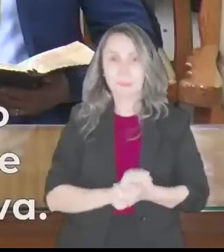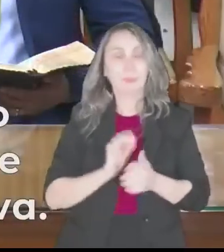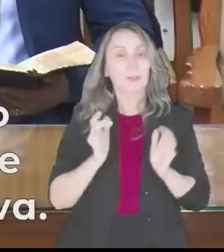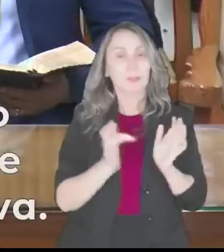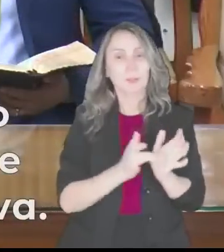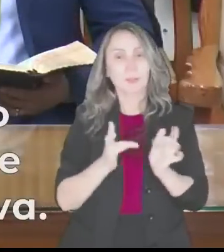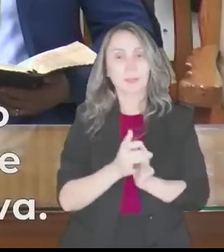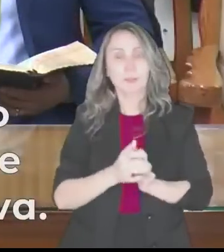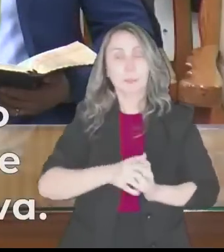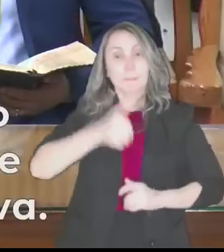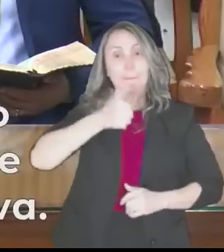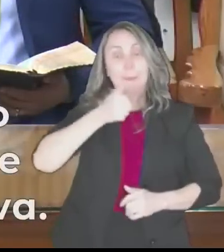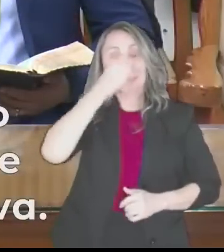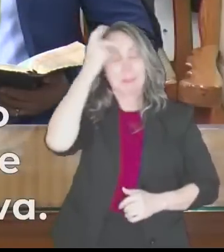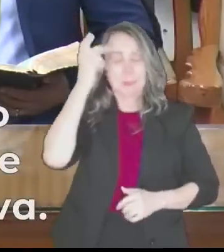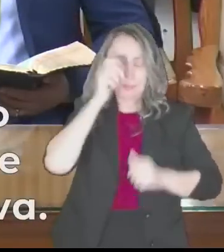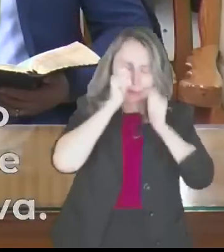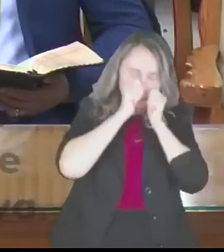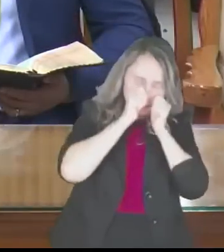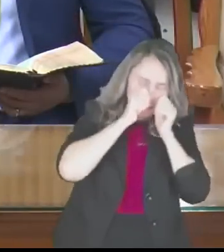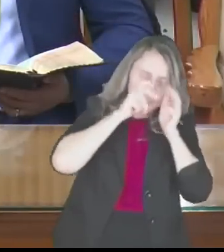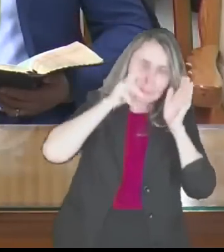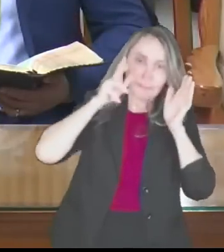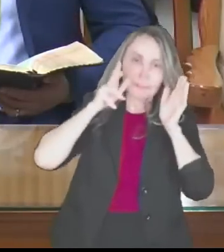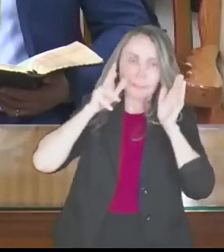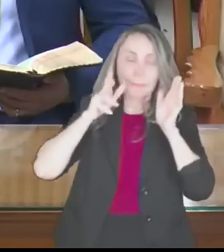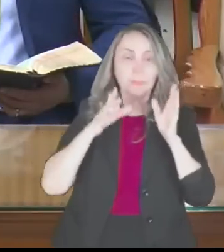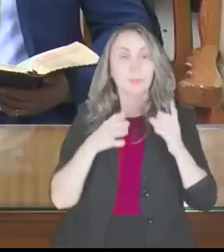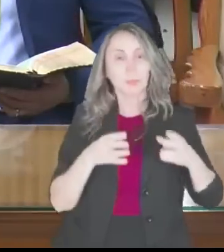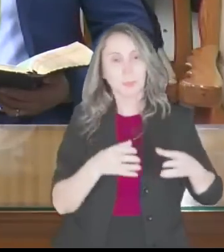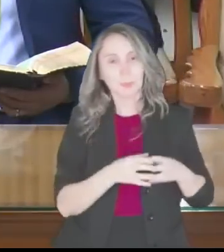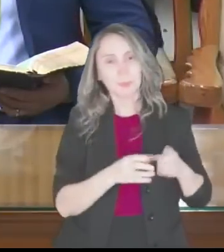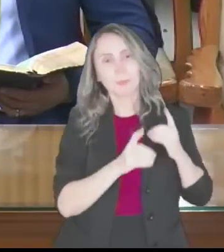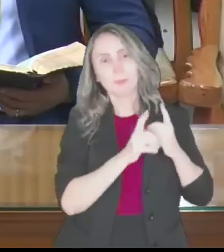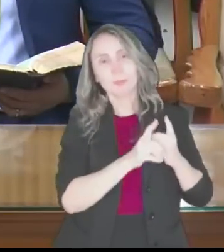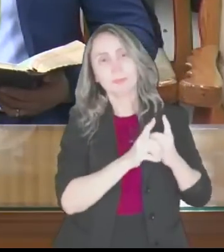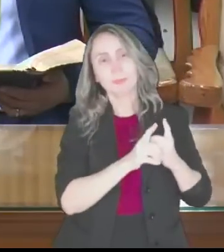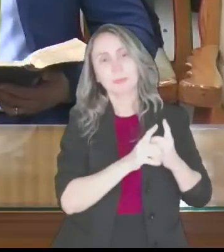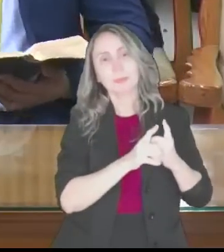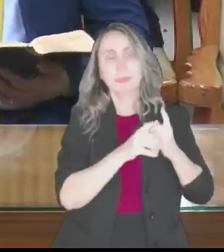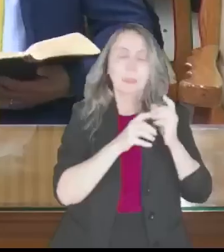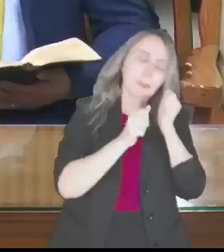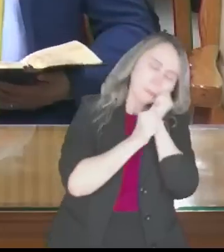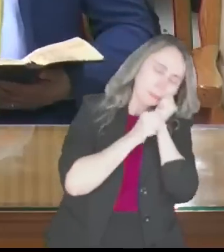mundo. Os discípulos roncando, o apóstolo São Pedro,